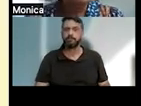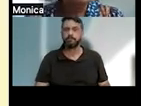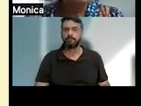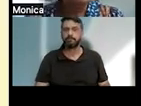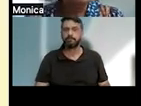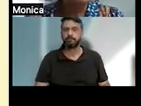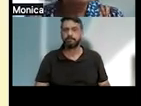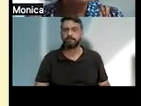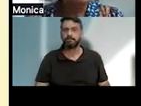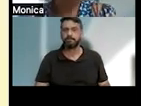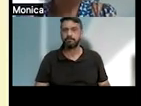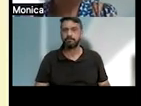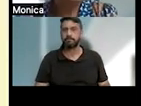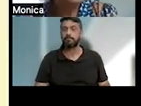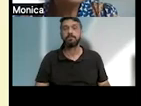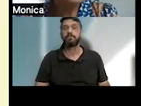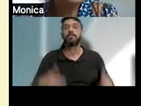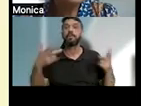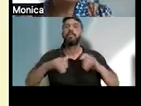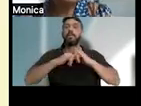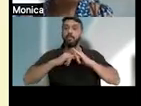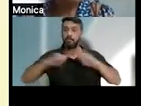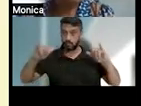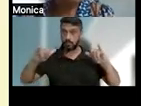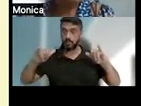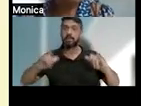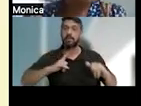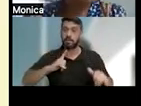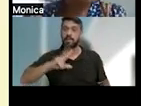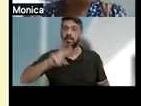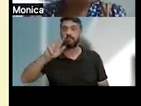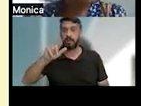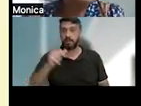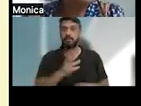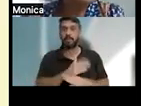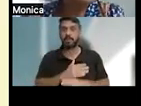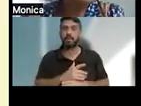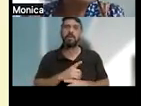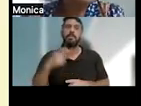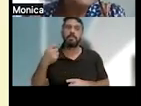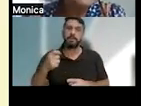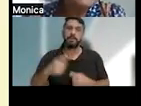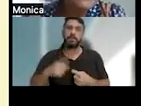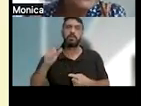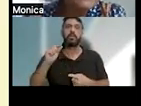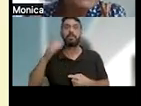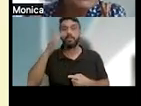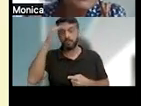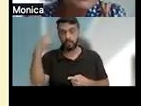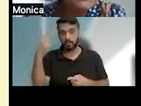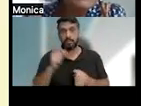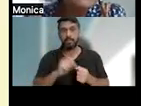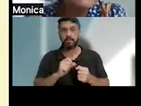Então, eu só queria divulgar que a gente tem vagas abertas, a gente precisa de alguém que saiba